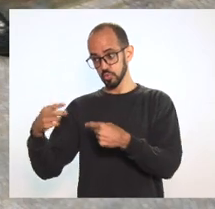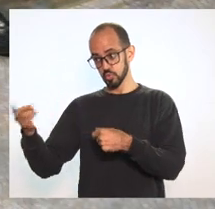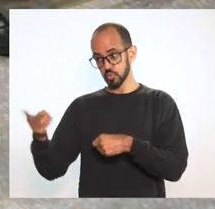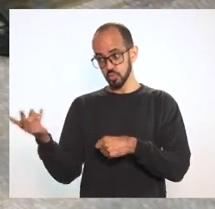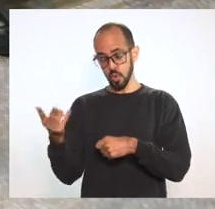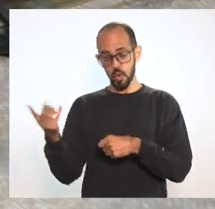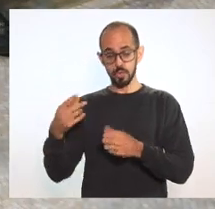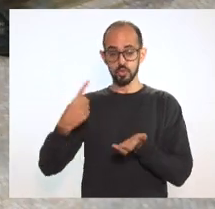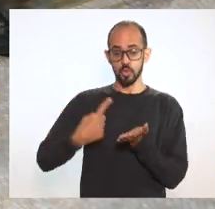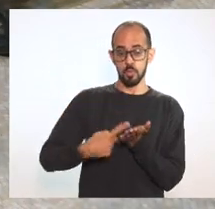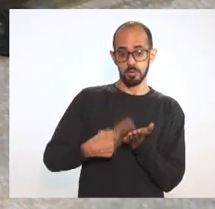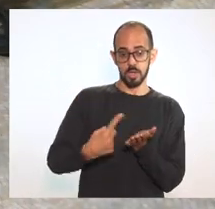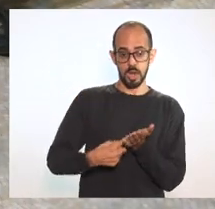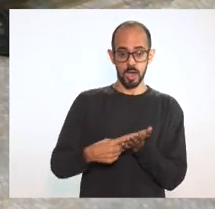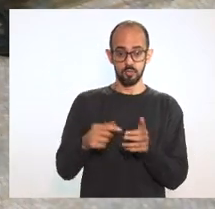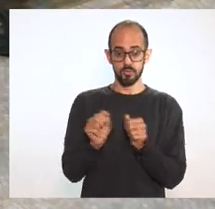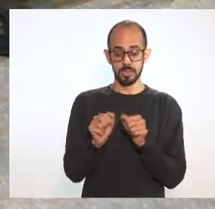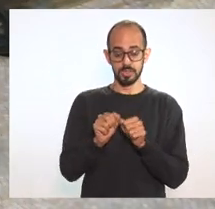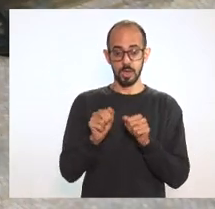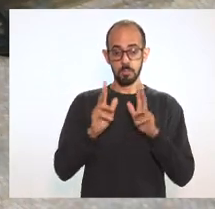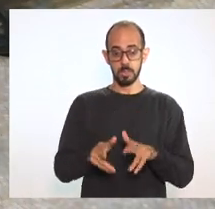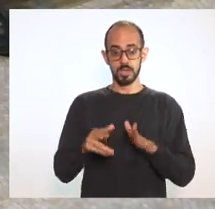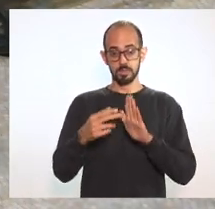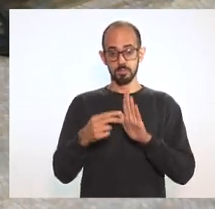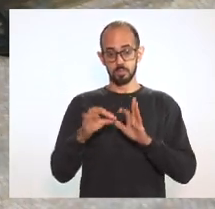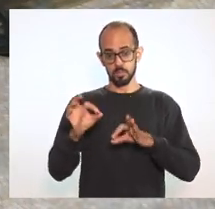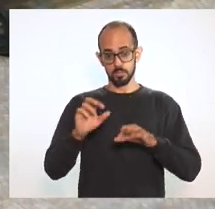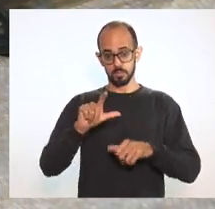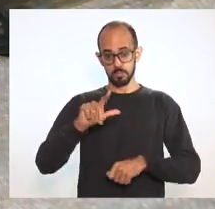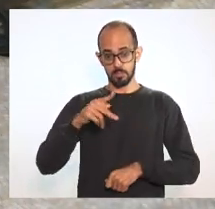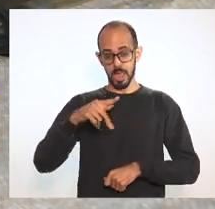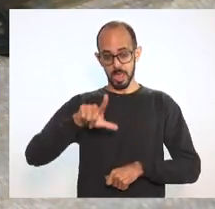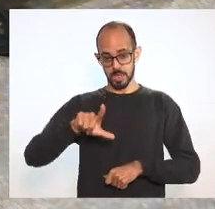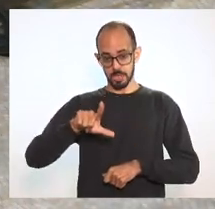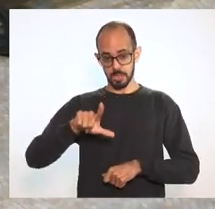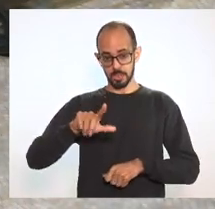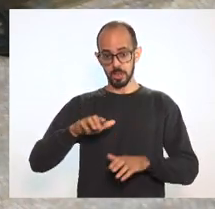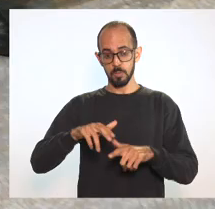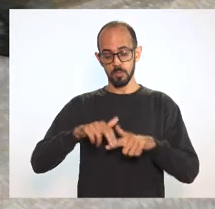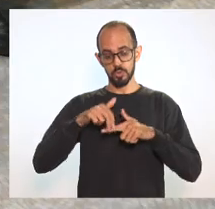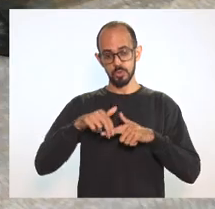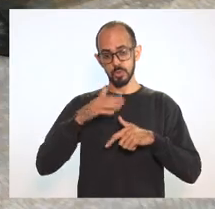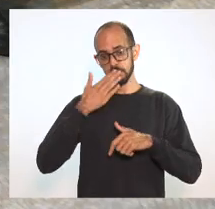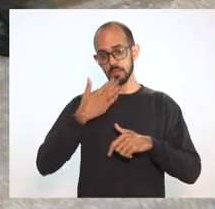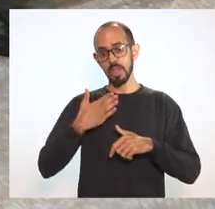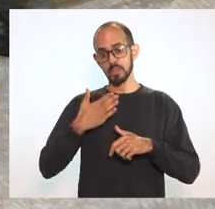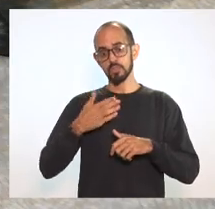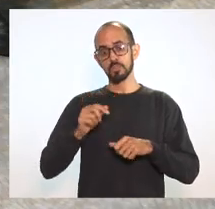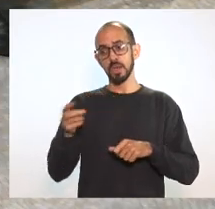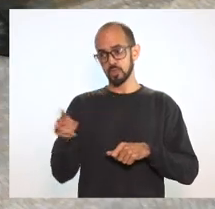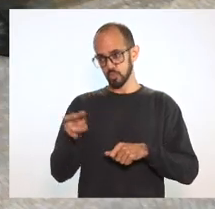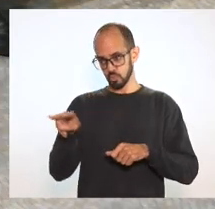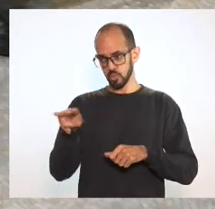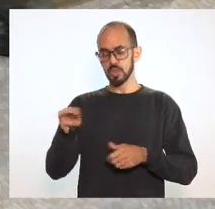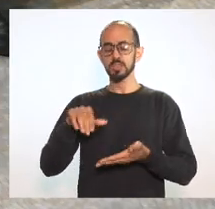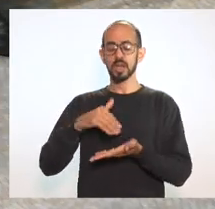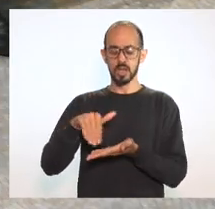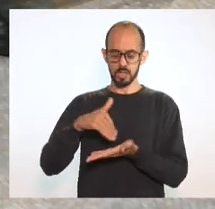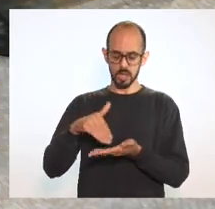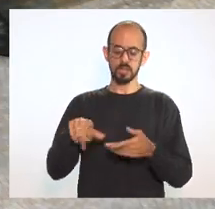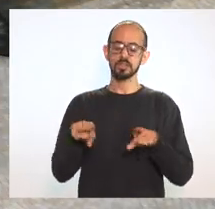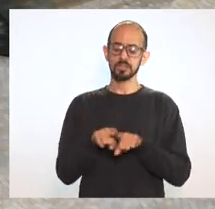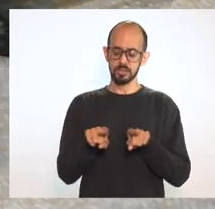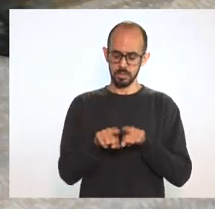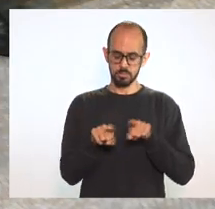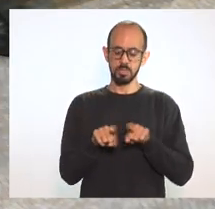essa iniciativa de encaminhá-la com baixa em diligência para as duas secretarias. Iriam,